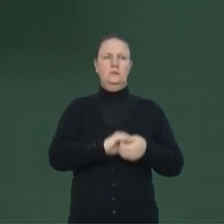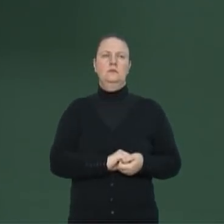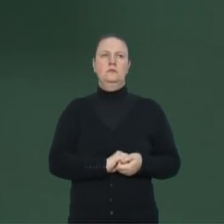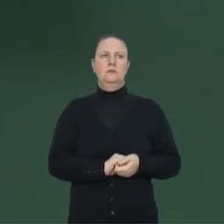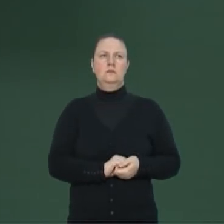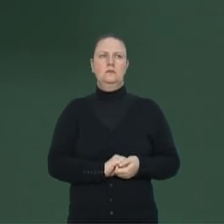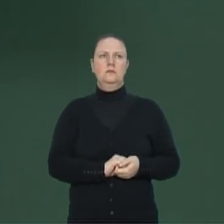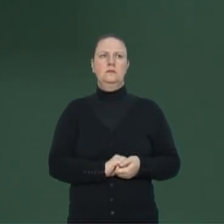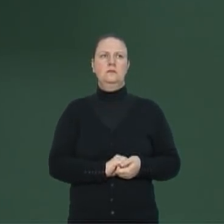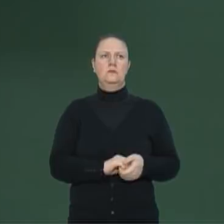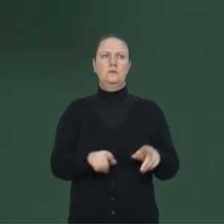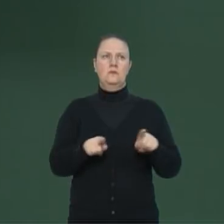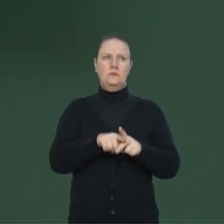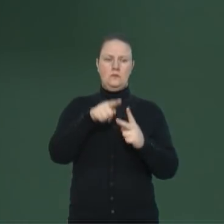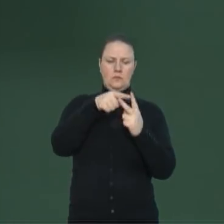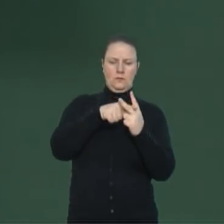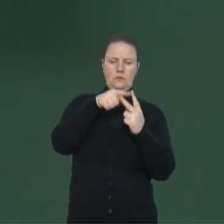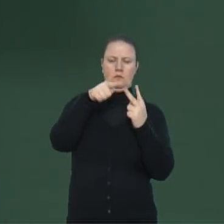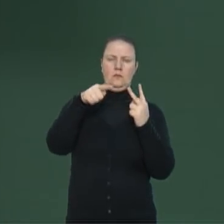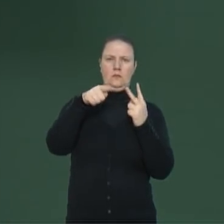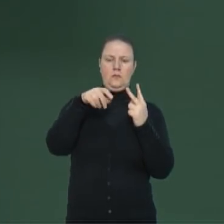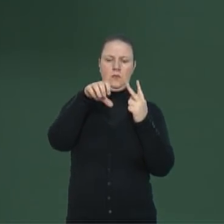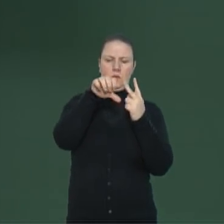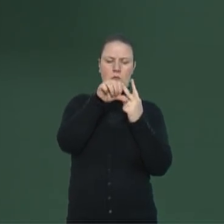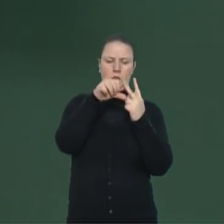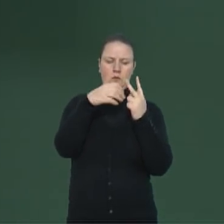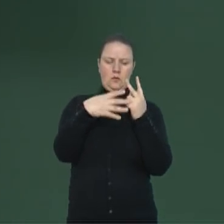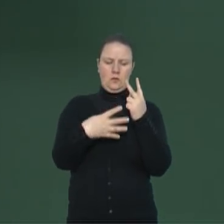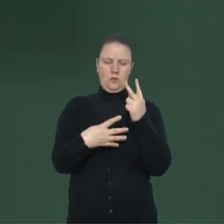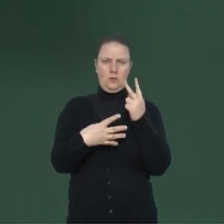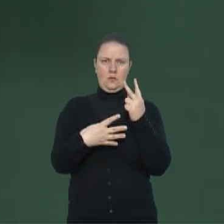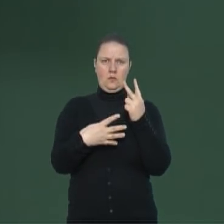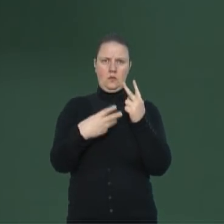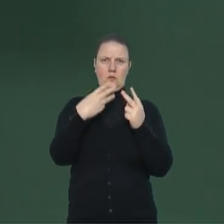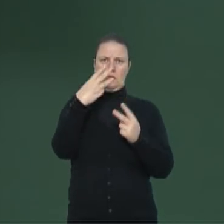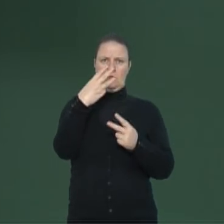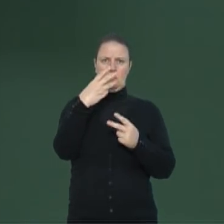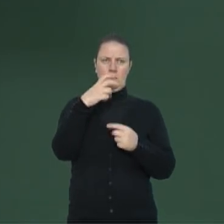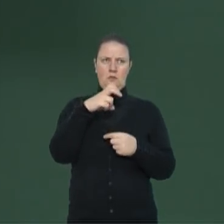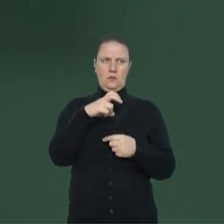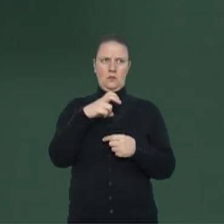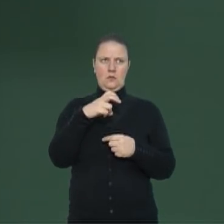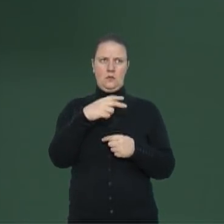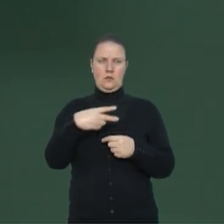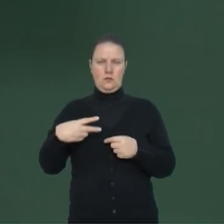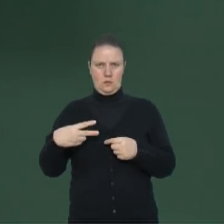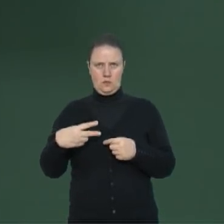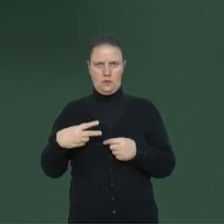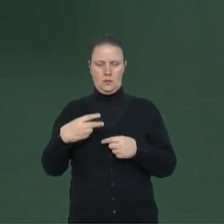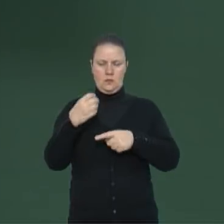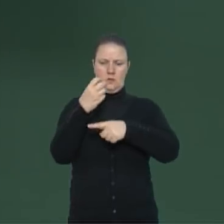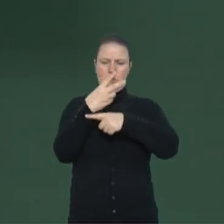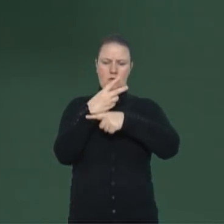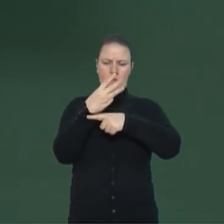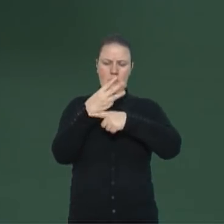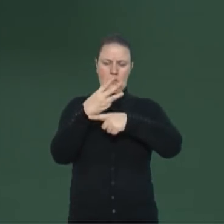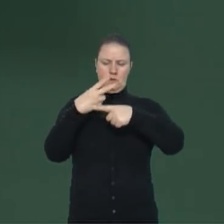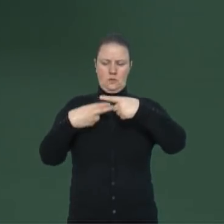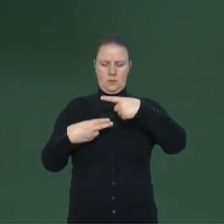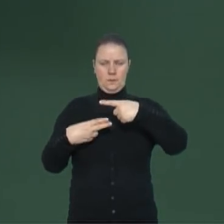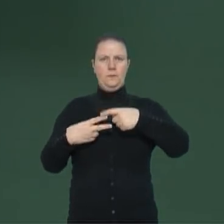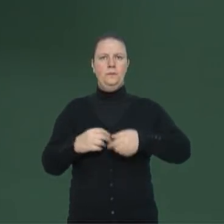quartos. E a raiz de 9 quartos é 3 meios. Então, eu tenho x menos 7 meios igual a mais ou menos 3 meios.